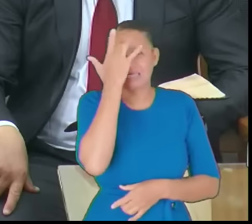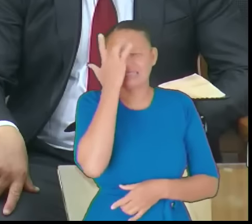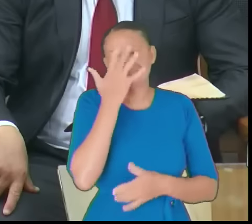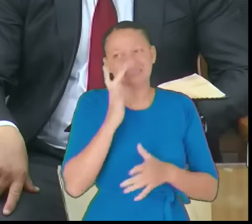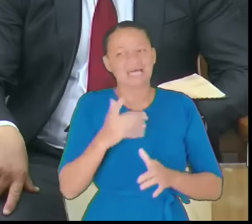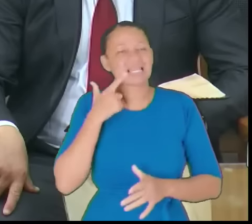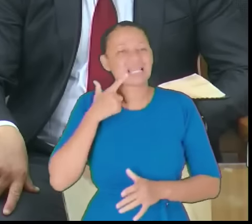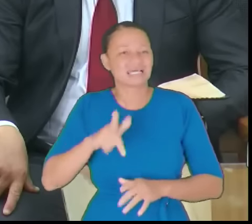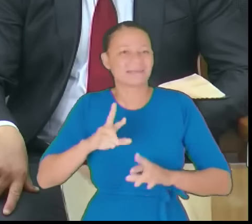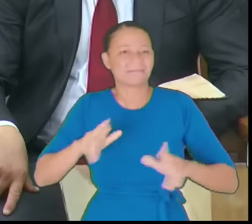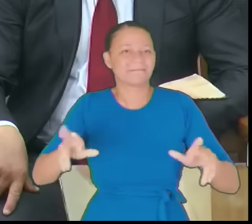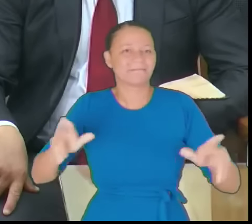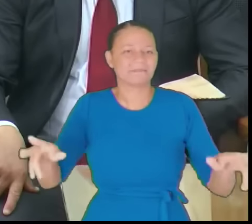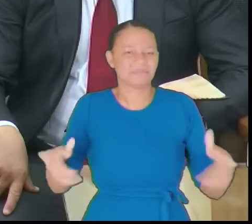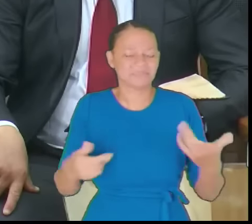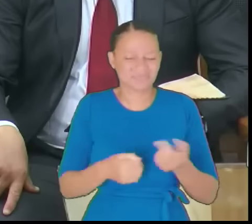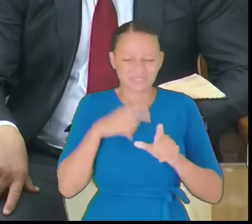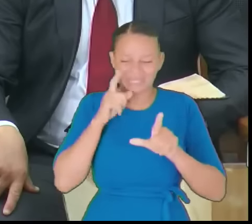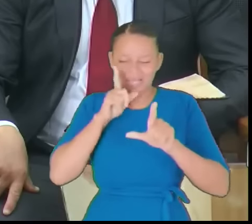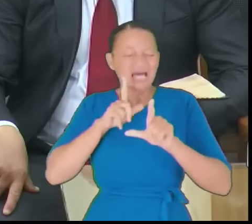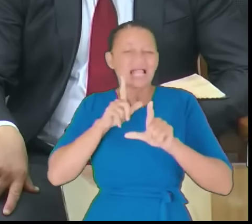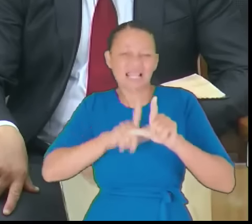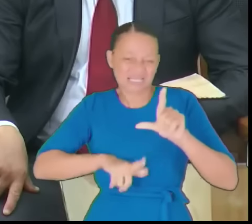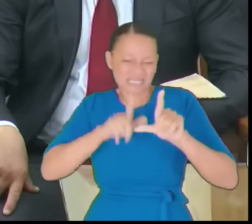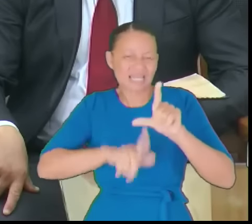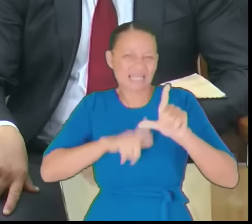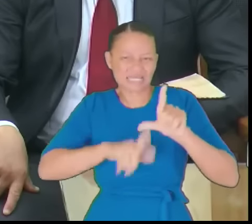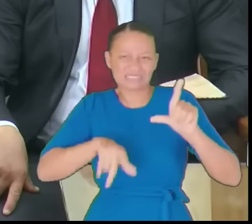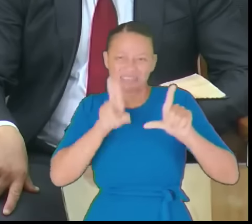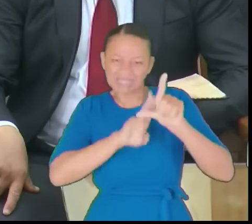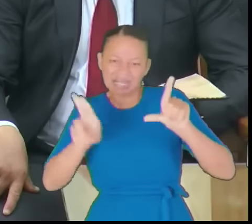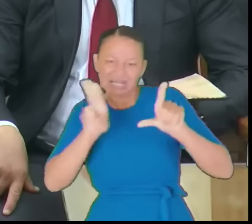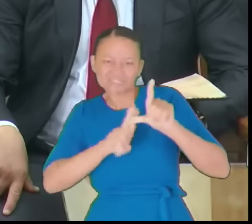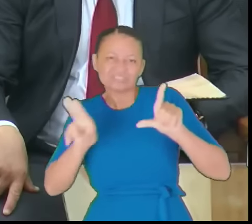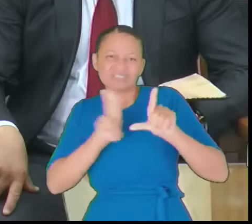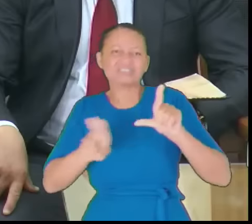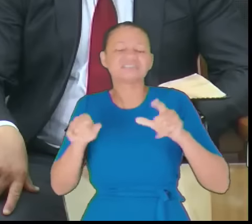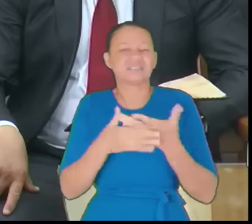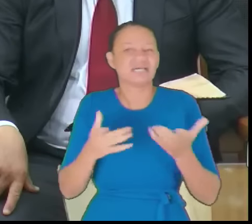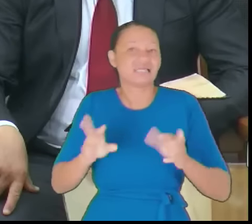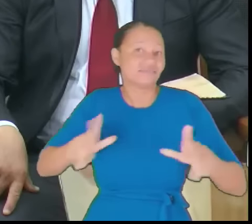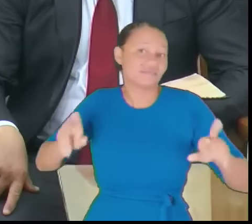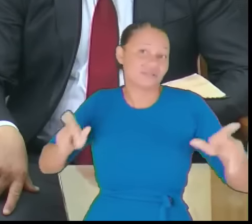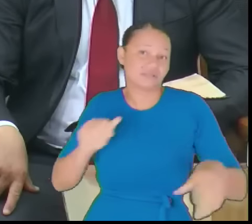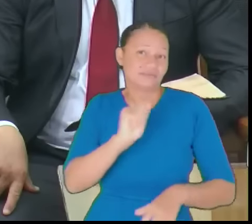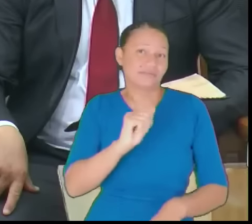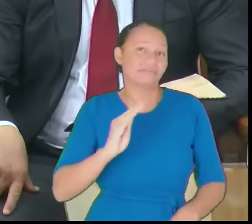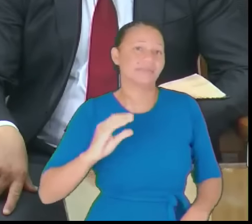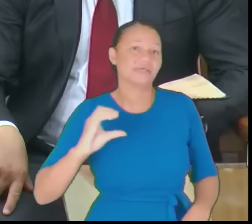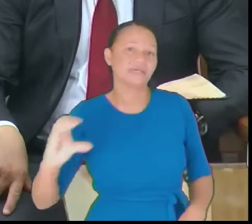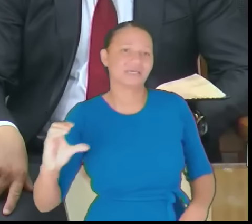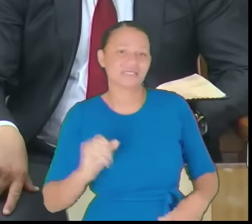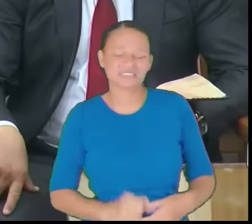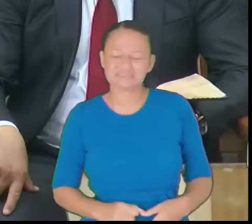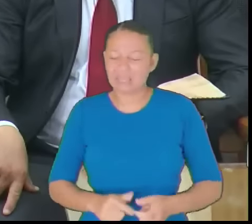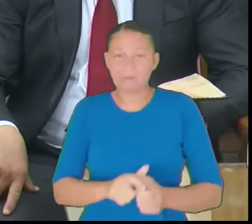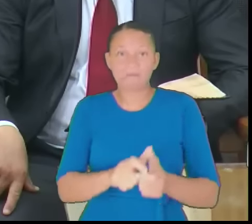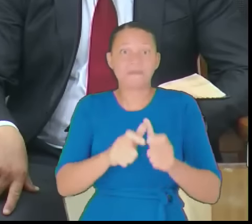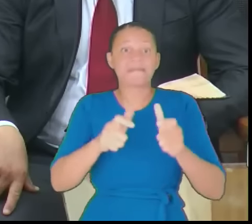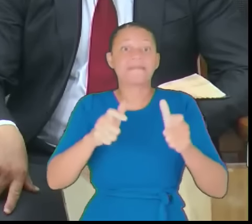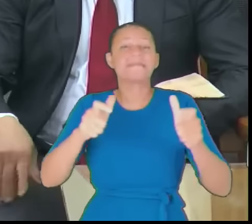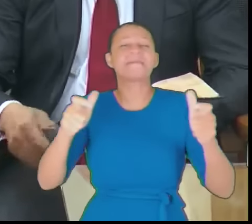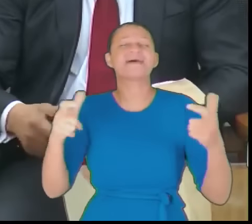indiano. Aparece a legenda, a língua em outra. Não dá para entender, não é o nosso alfabeto. Irmão, a igreja cheia